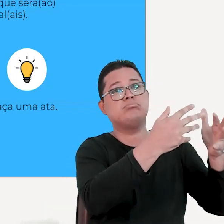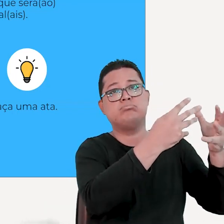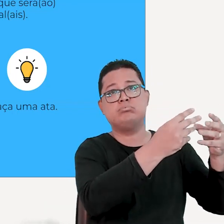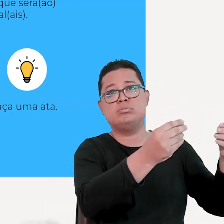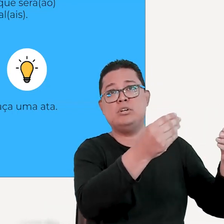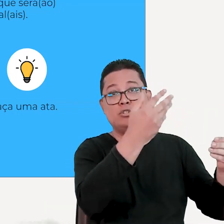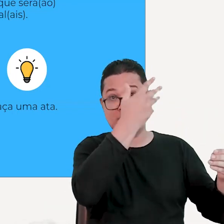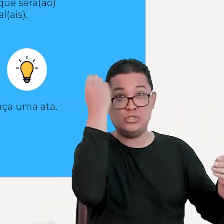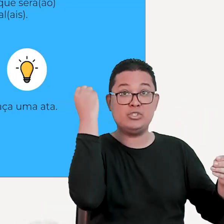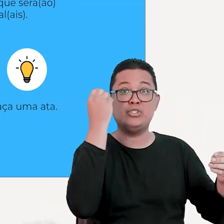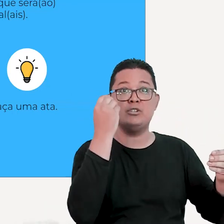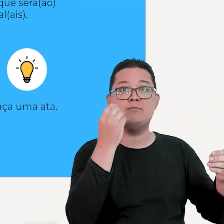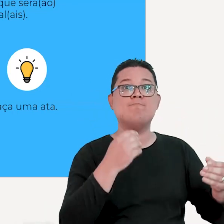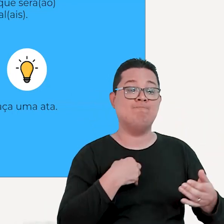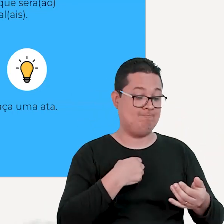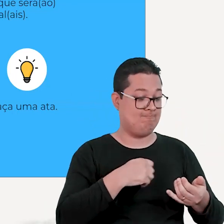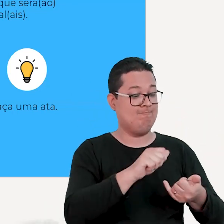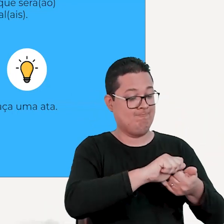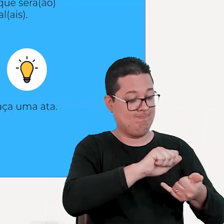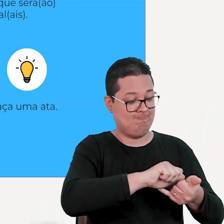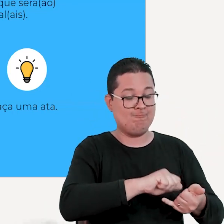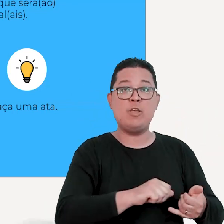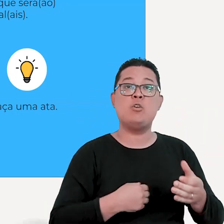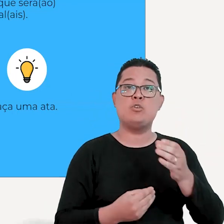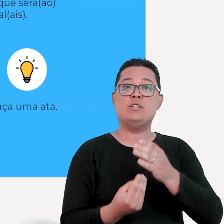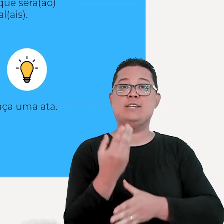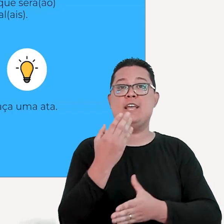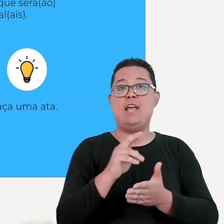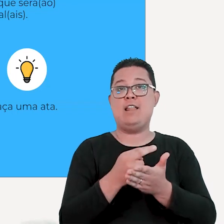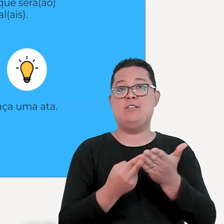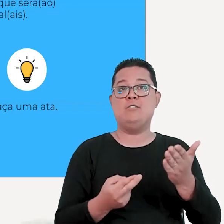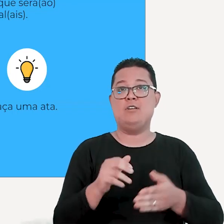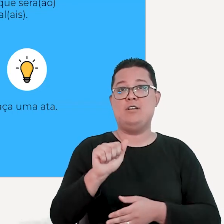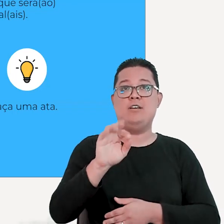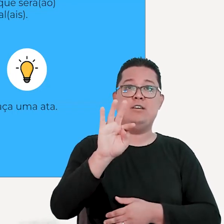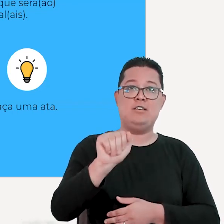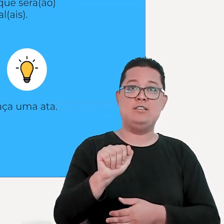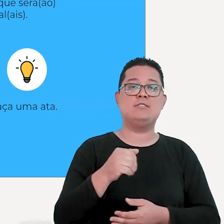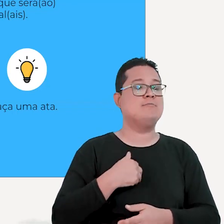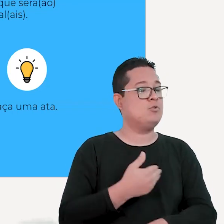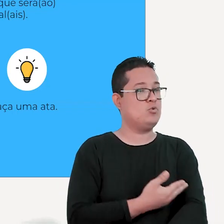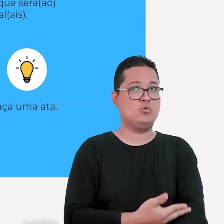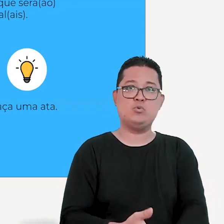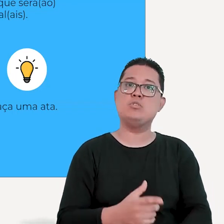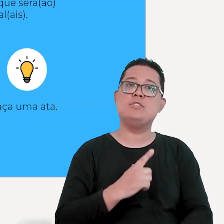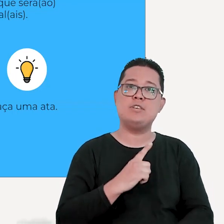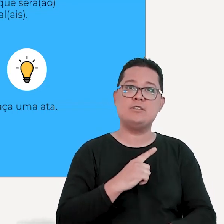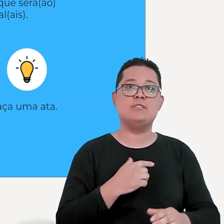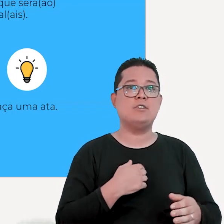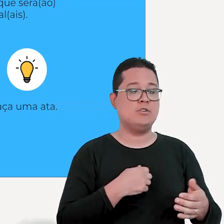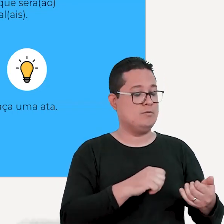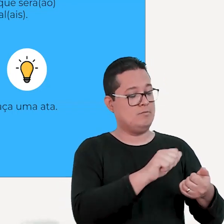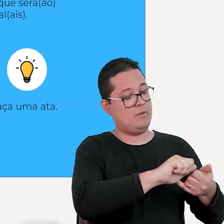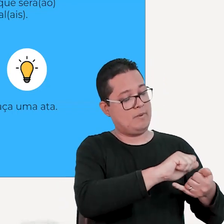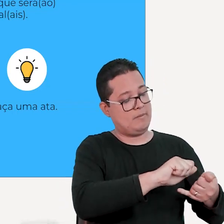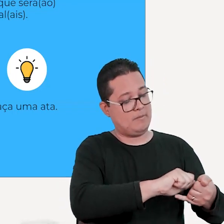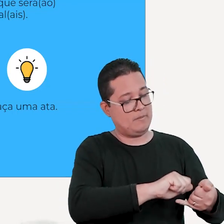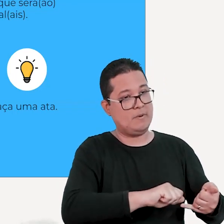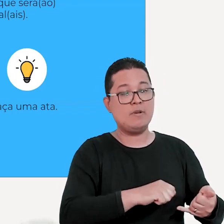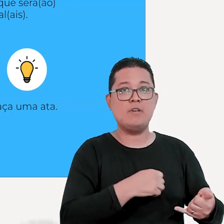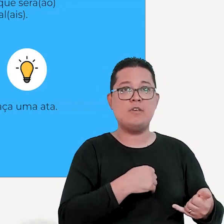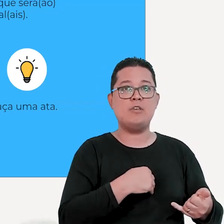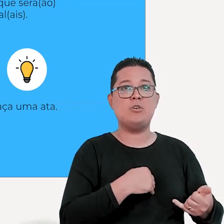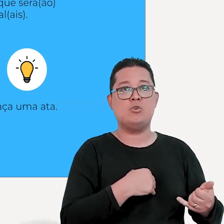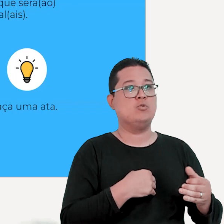ata. Eu faço uma ata e envio para todo mundo que está na reunião, caso não tenha uma pessoa responsável por fazer isso, né? Se